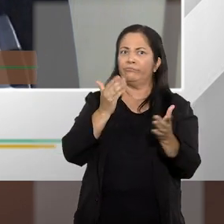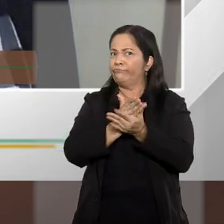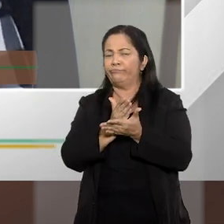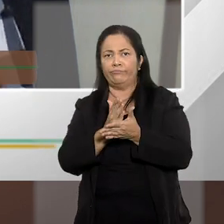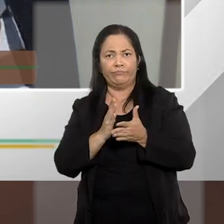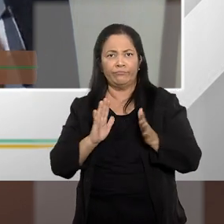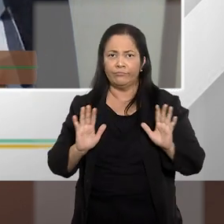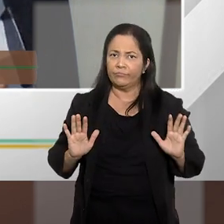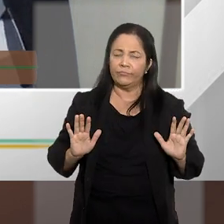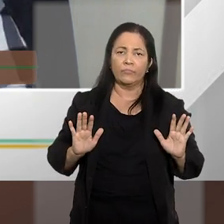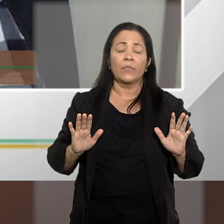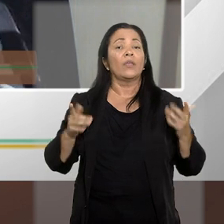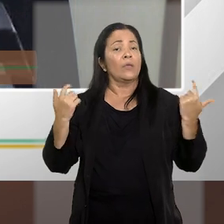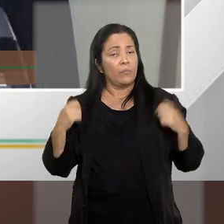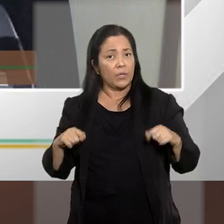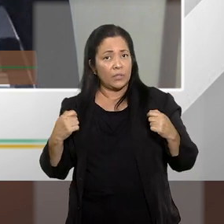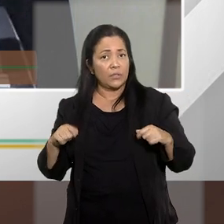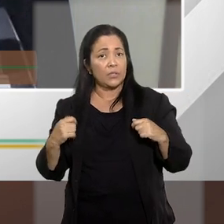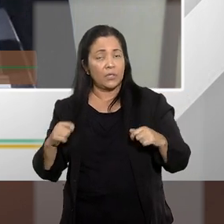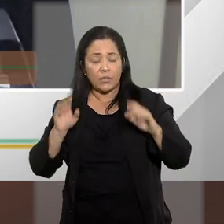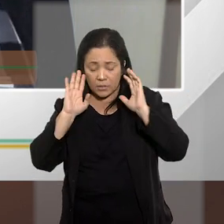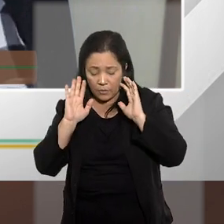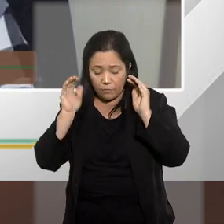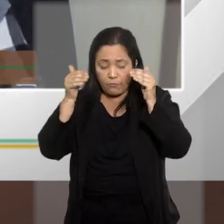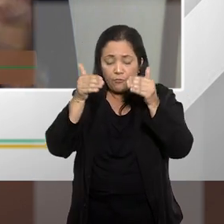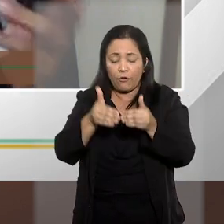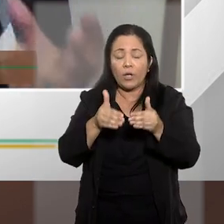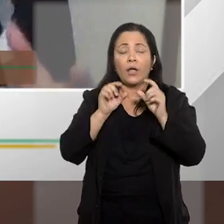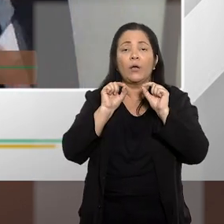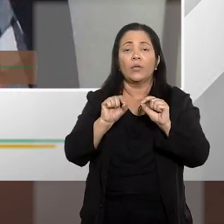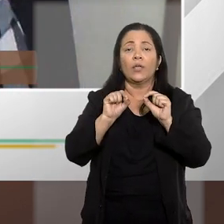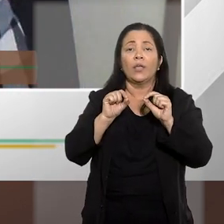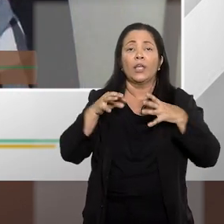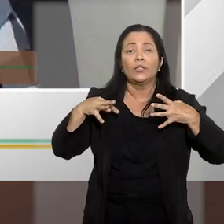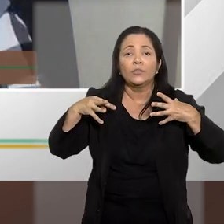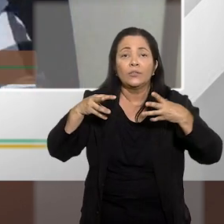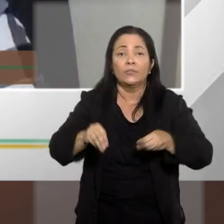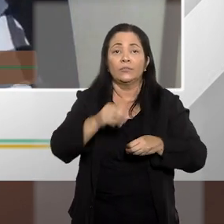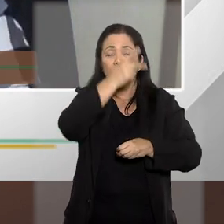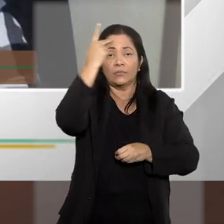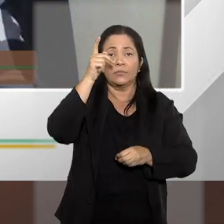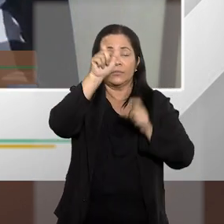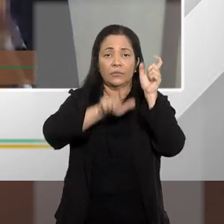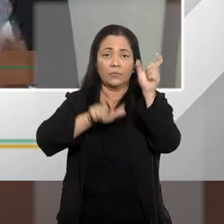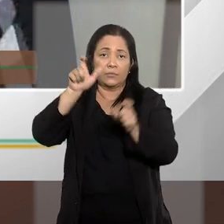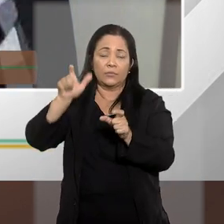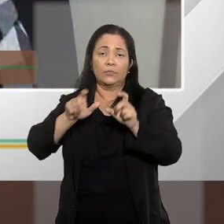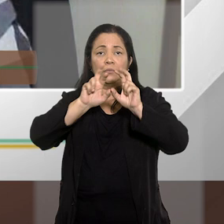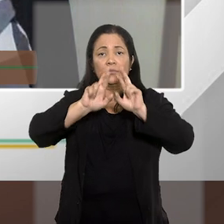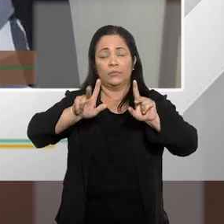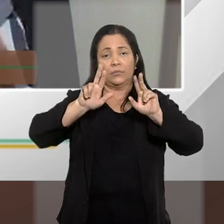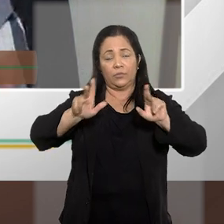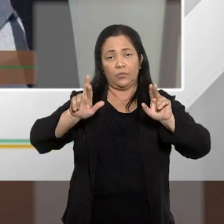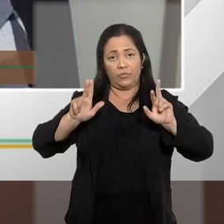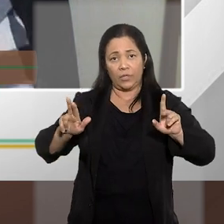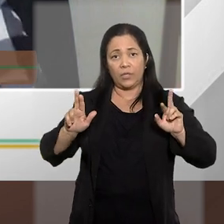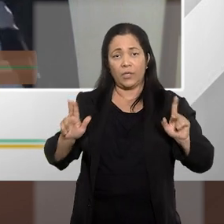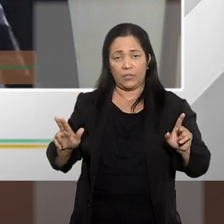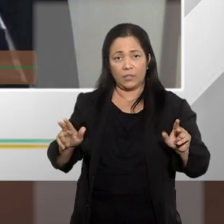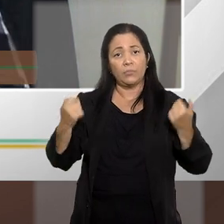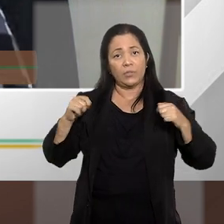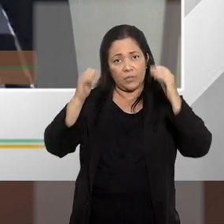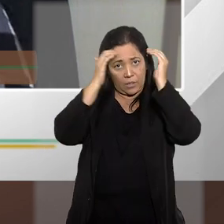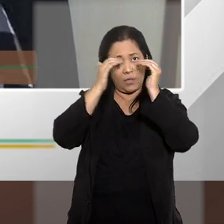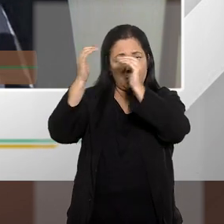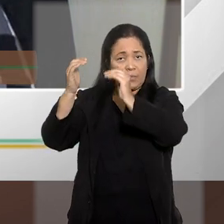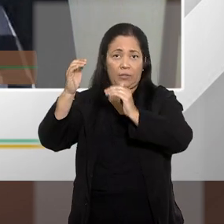Tem que se foque em todos e você achar que isso contempla a coletividade ou a individualidade